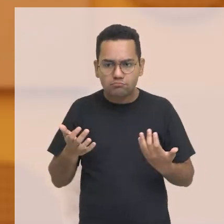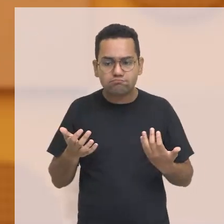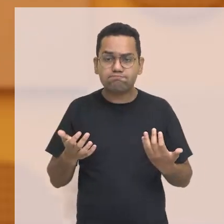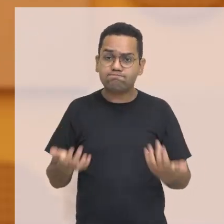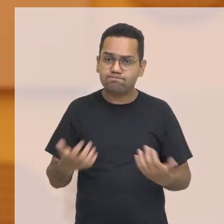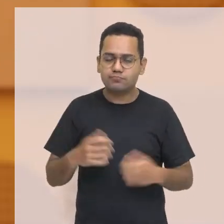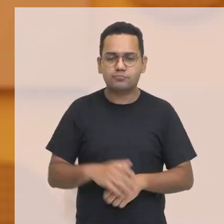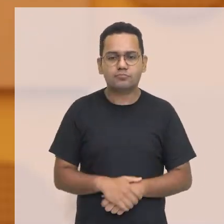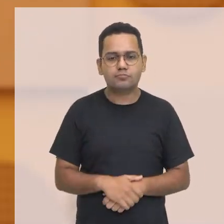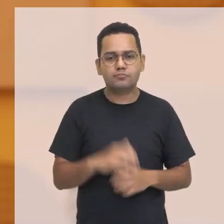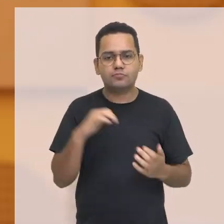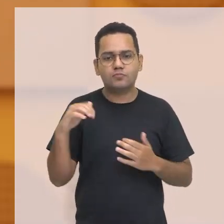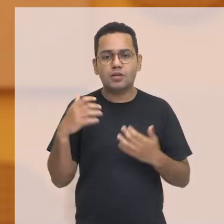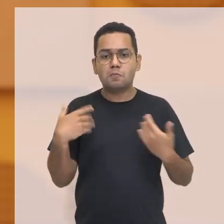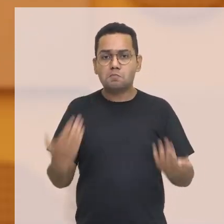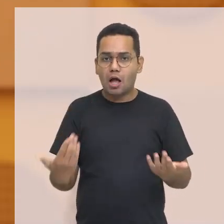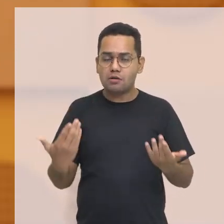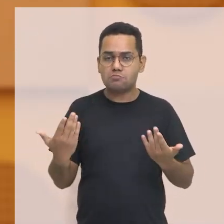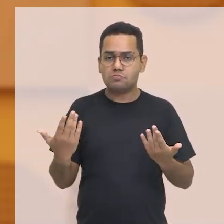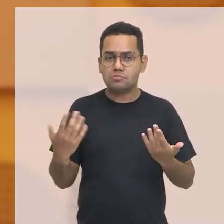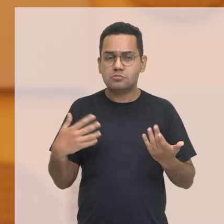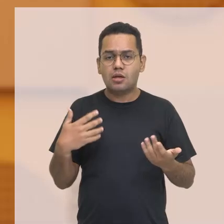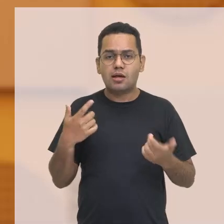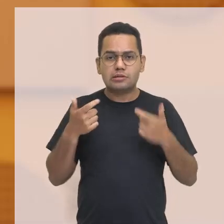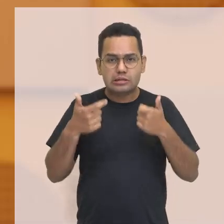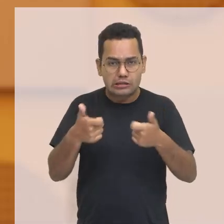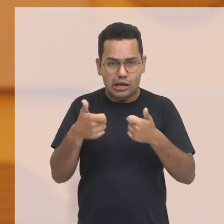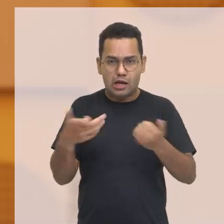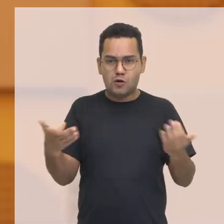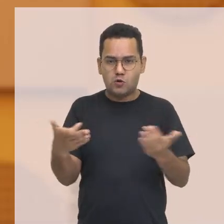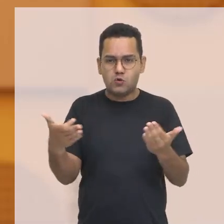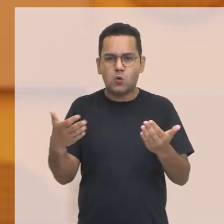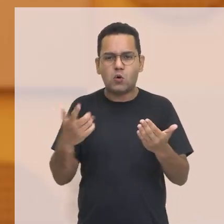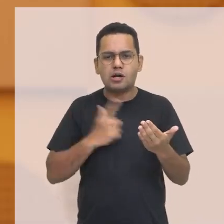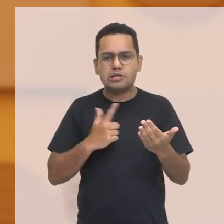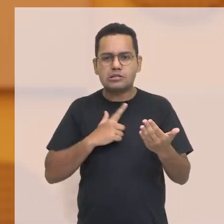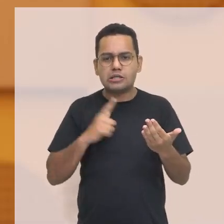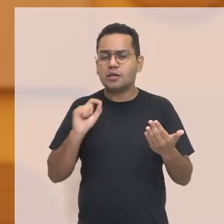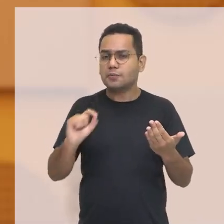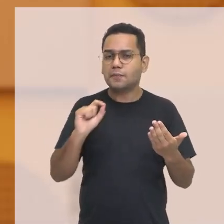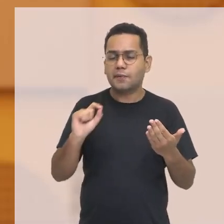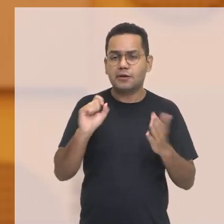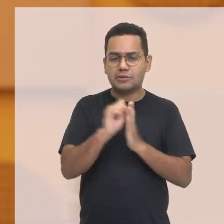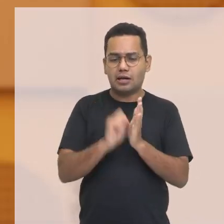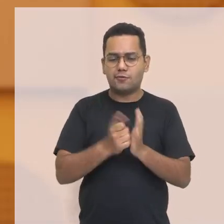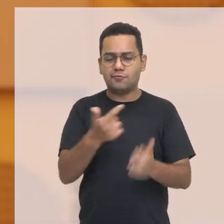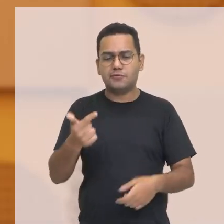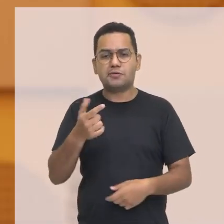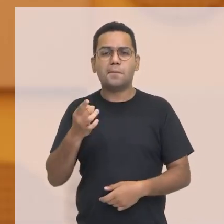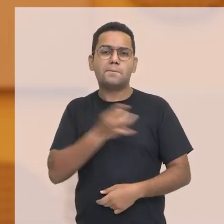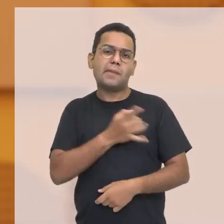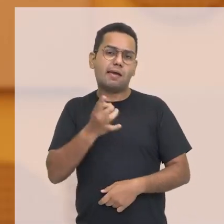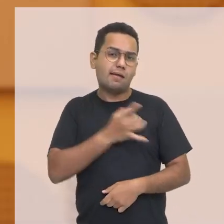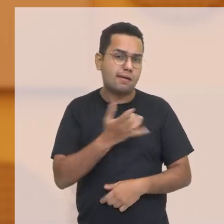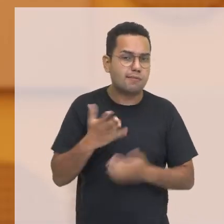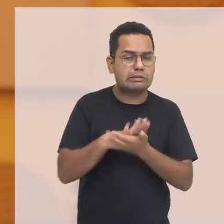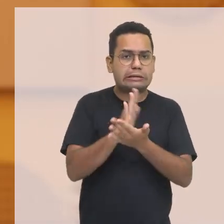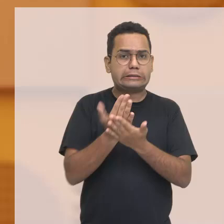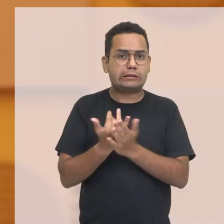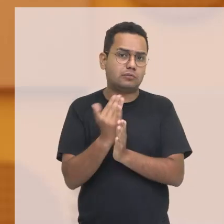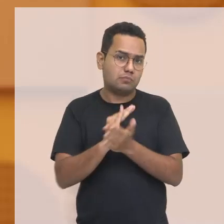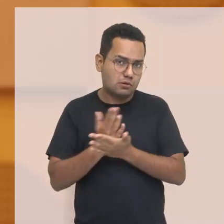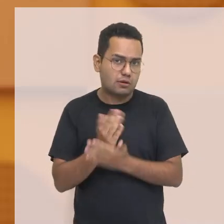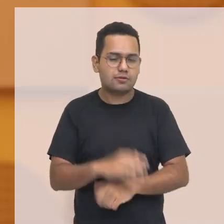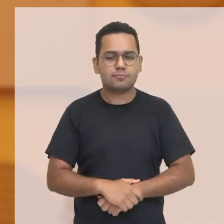Então, esses conflitos atuais, eles demonstram justamente essa era de insegurança presente no século XXI. A era do